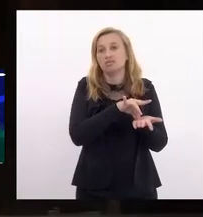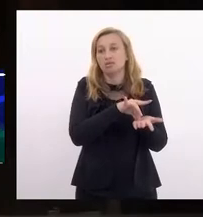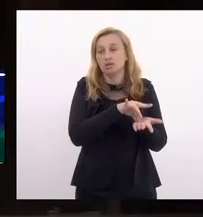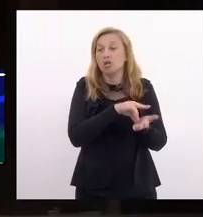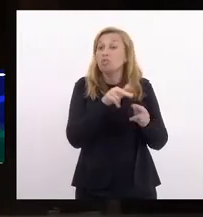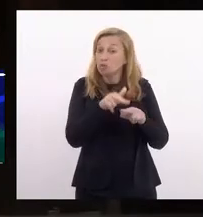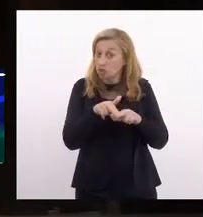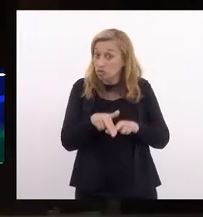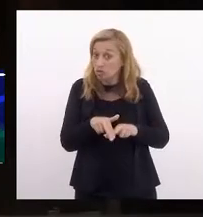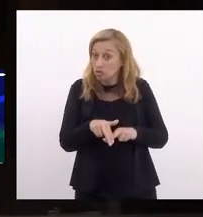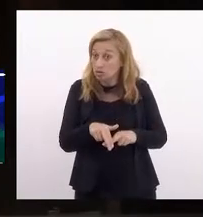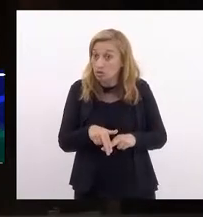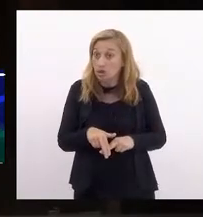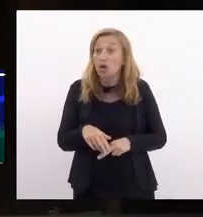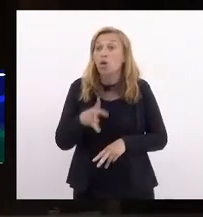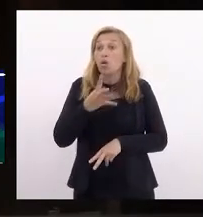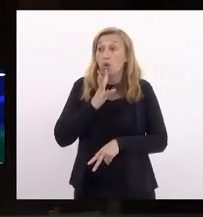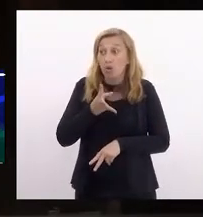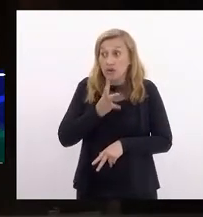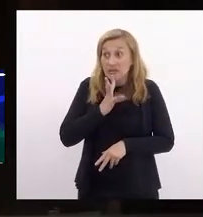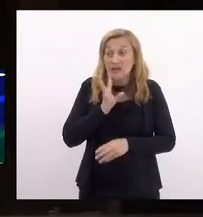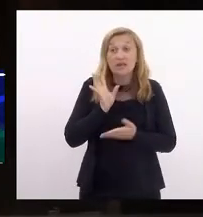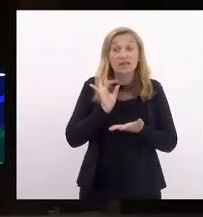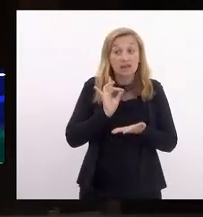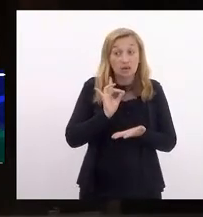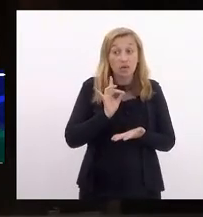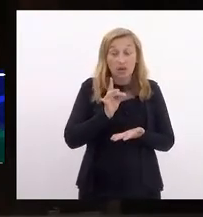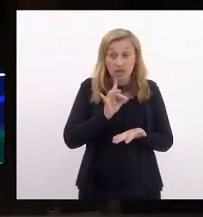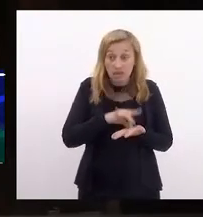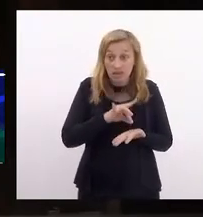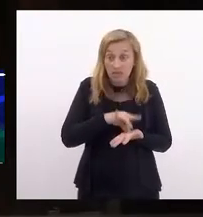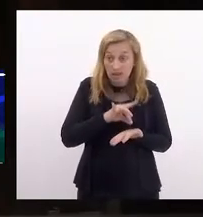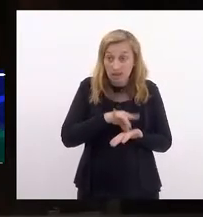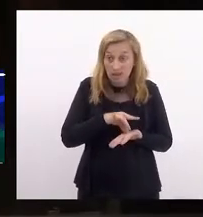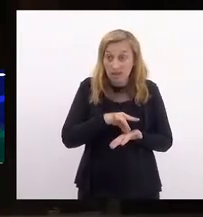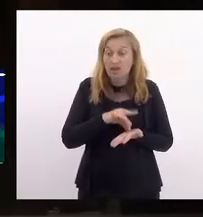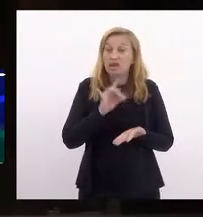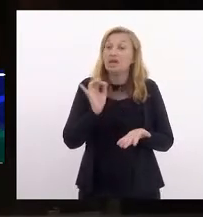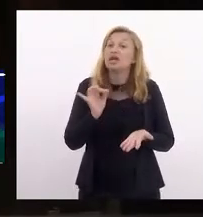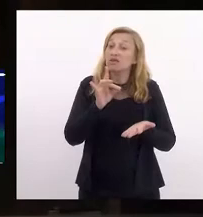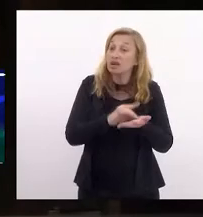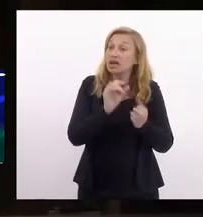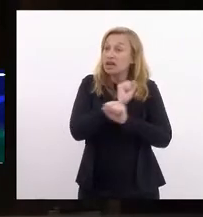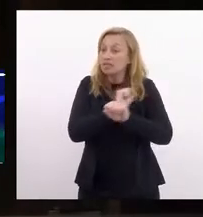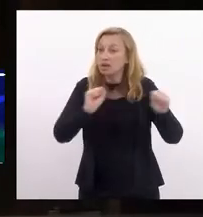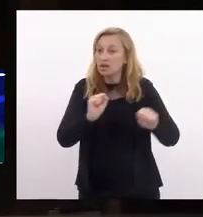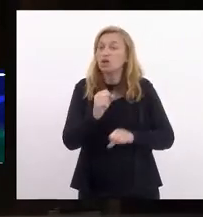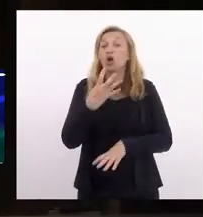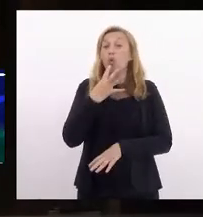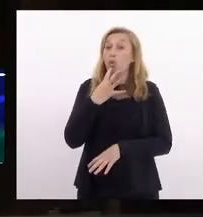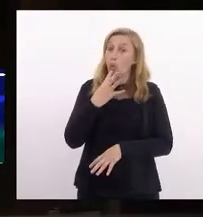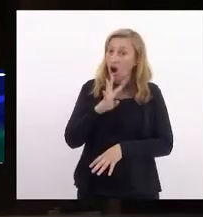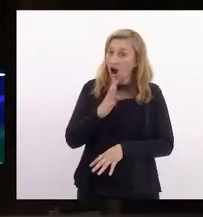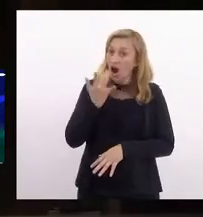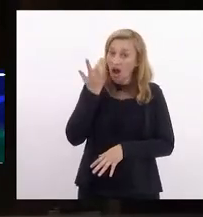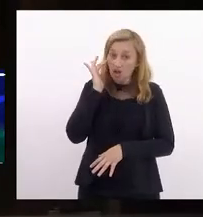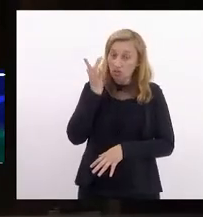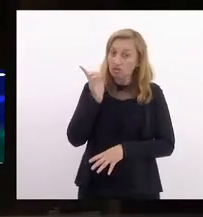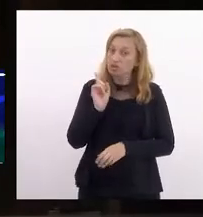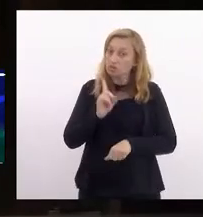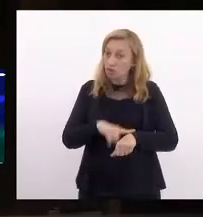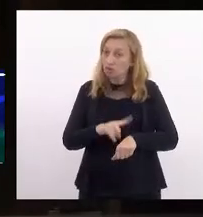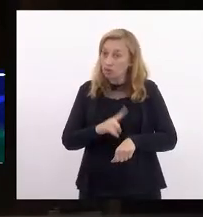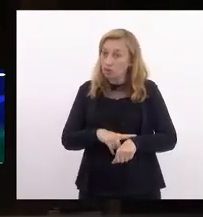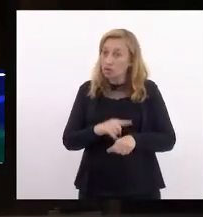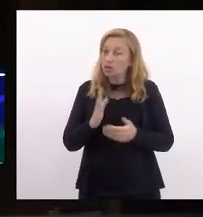portanto Conhecereis a verdade EA verdade vos libertará o que eu acho nesse momento